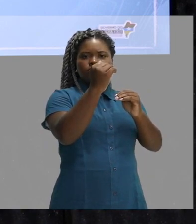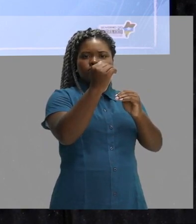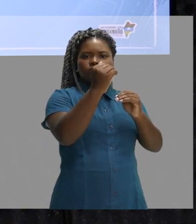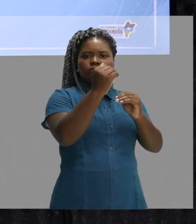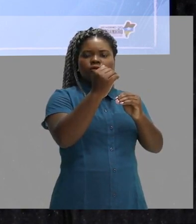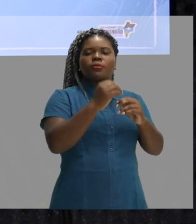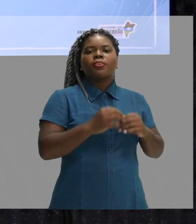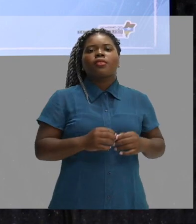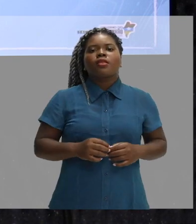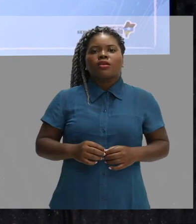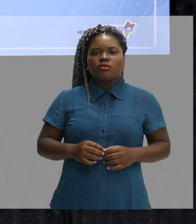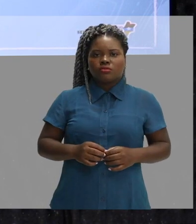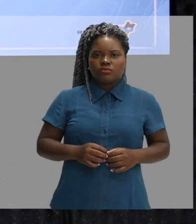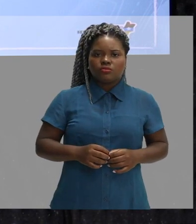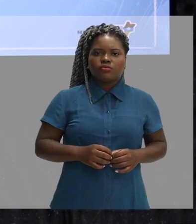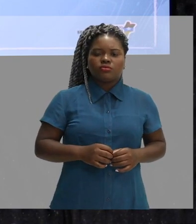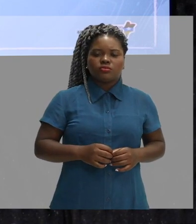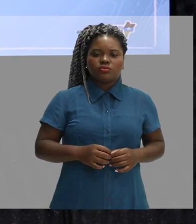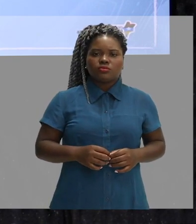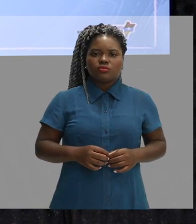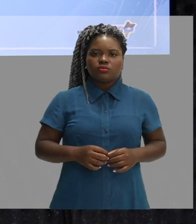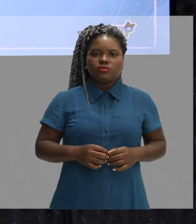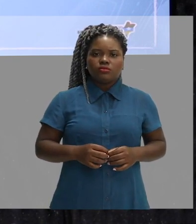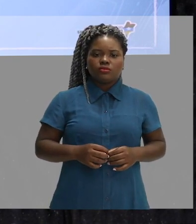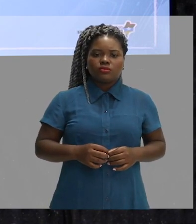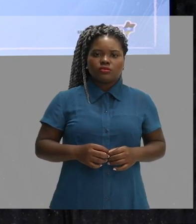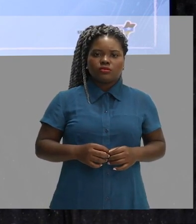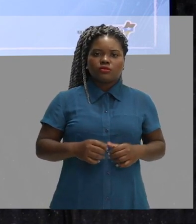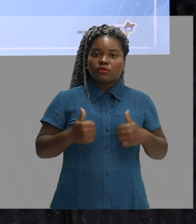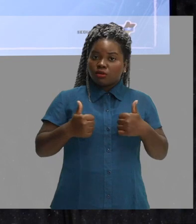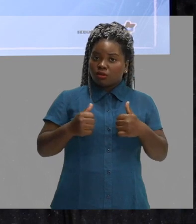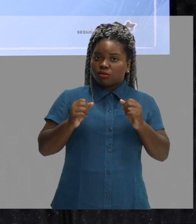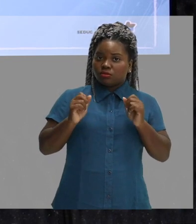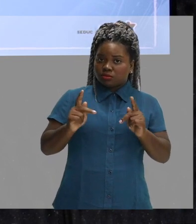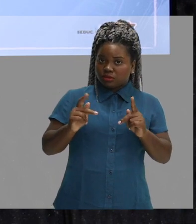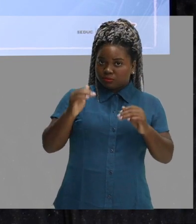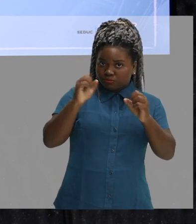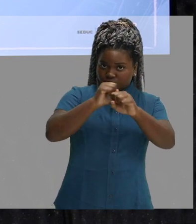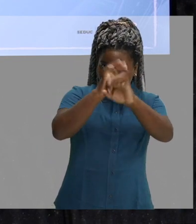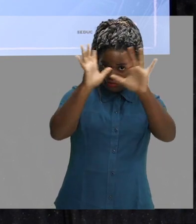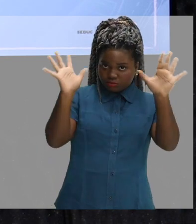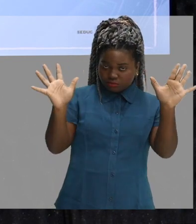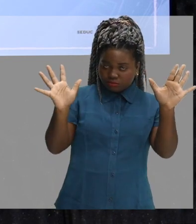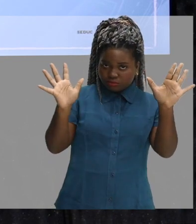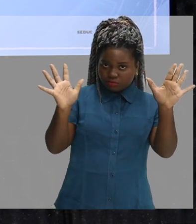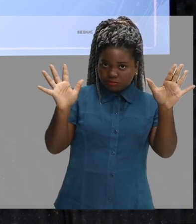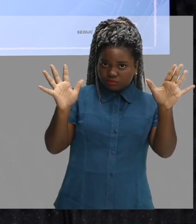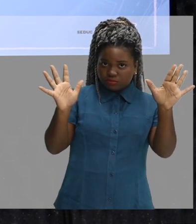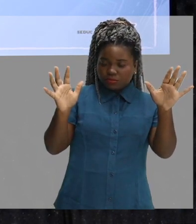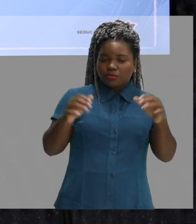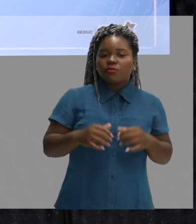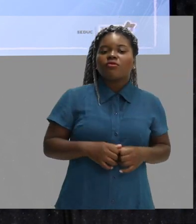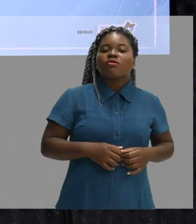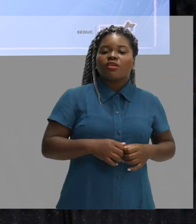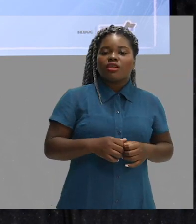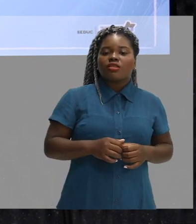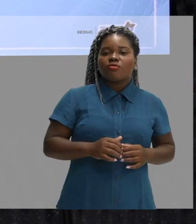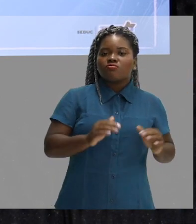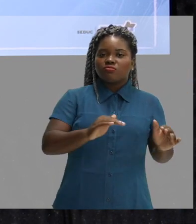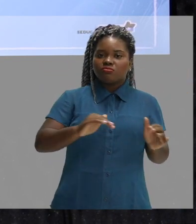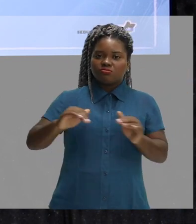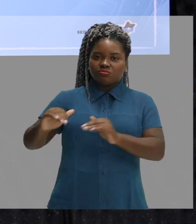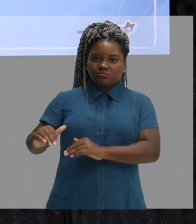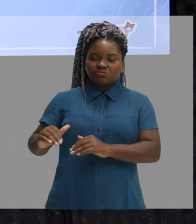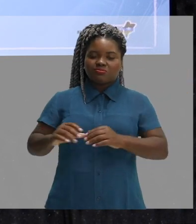Europa até o século XVII, século XVIII. Fechado? Já entendeu Thomas Hobbes? Bacana? Vamos então para o